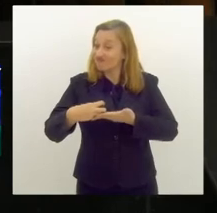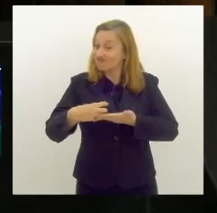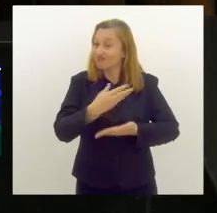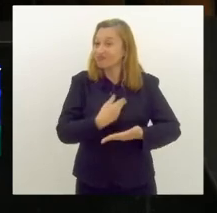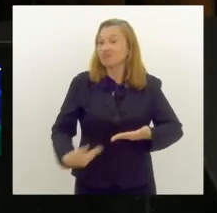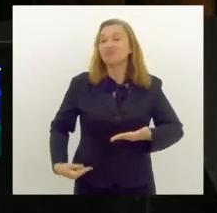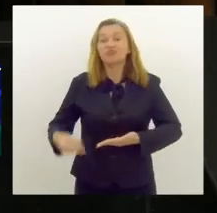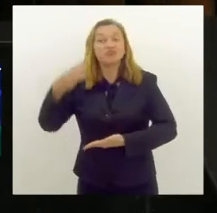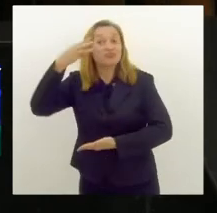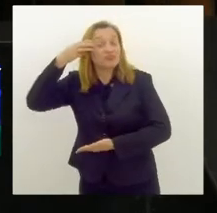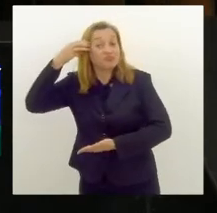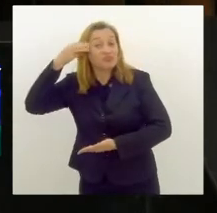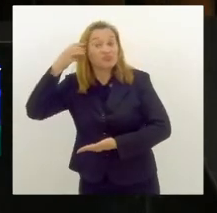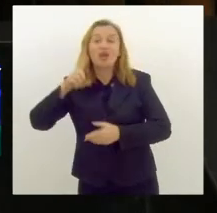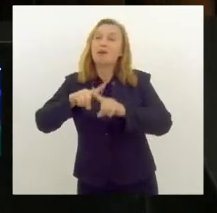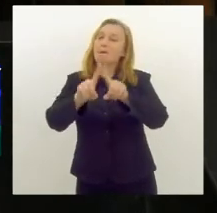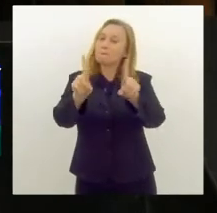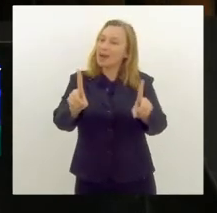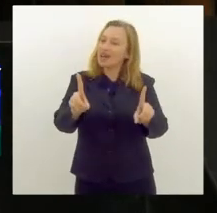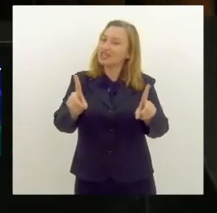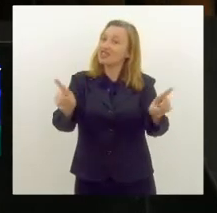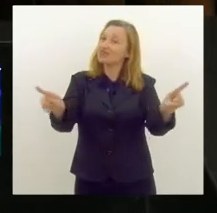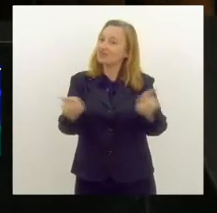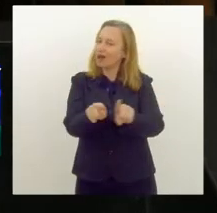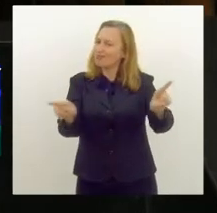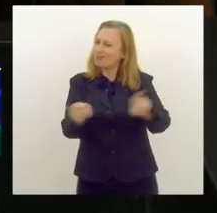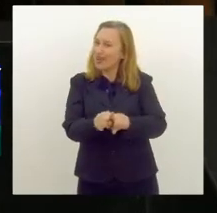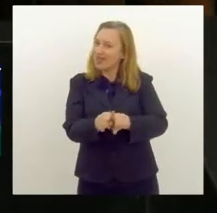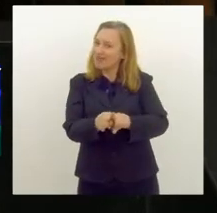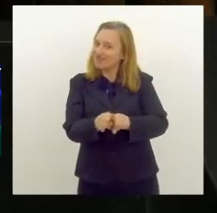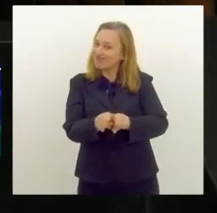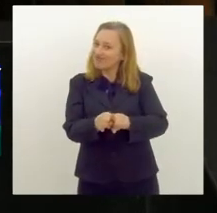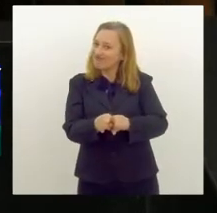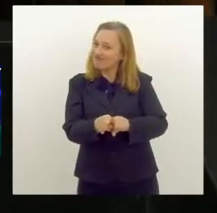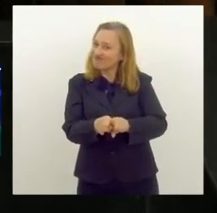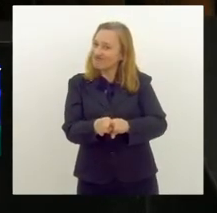governador Wilson Witzel, mas eu também